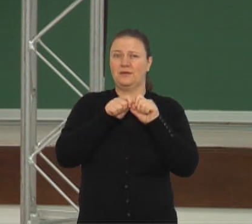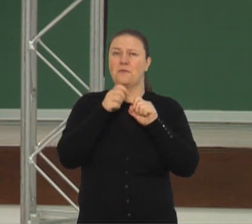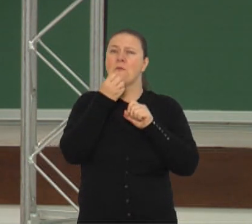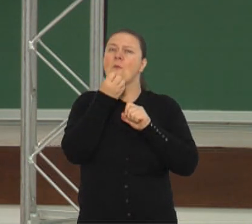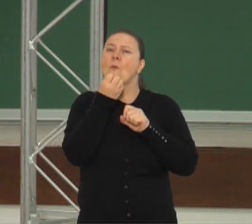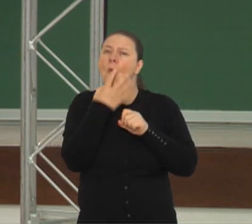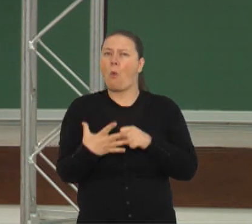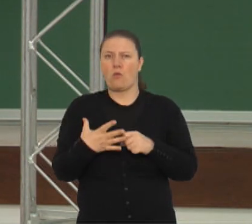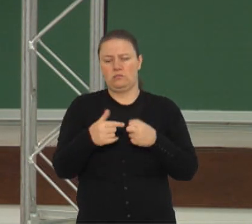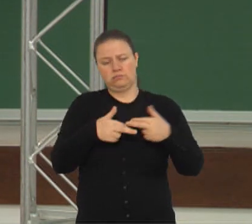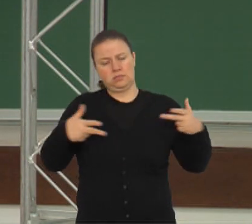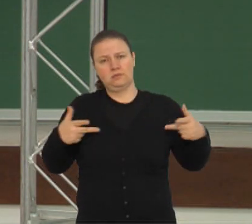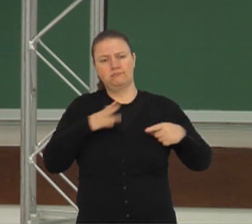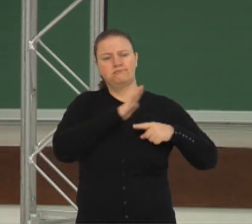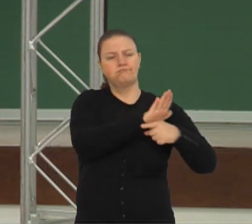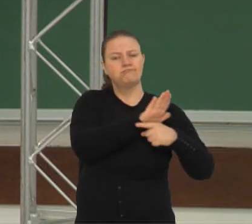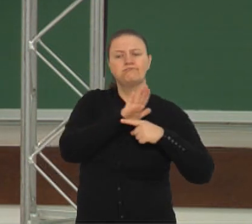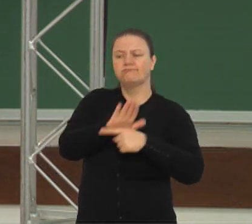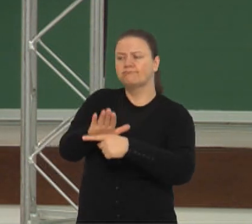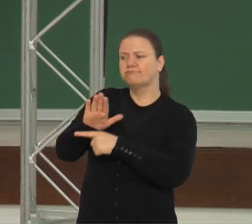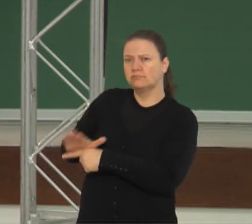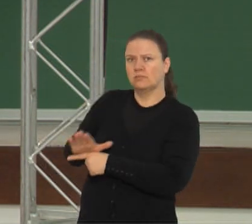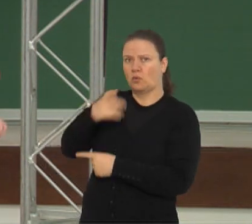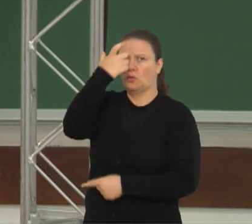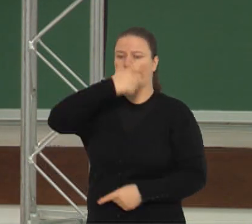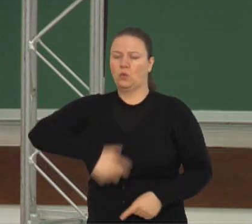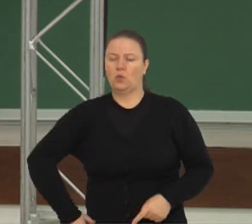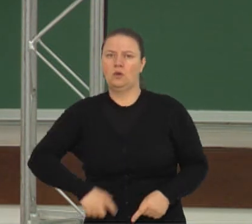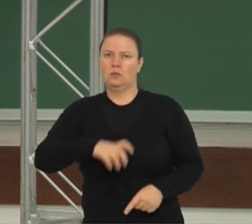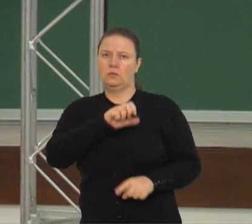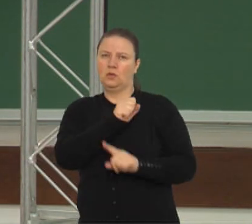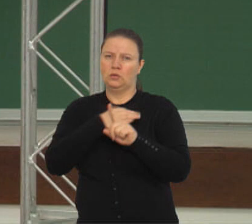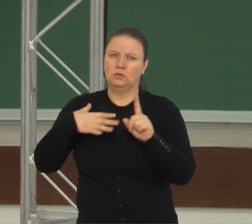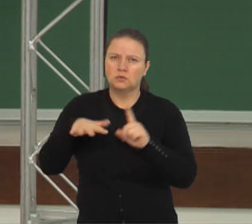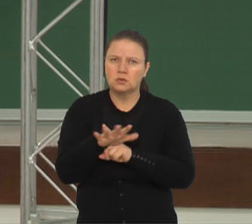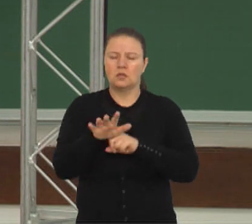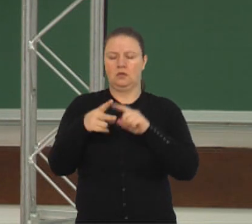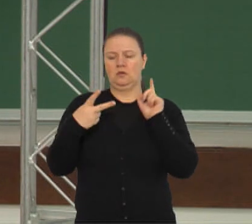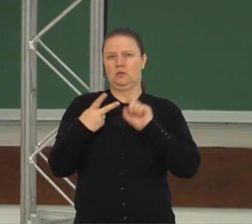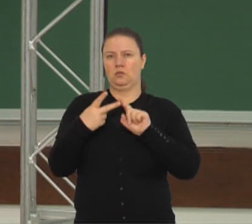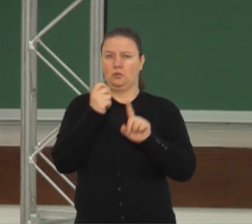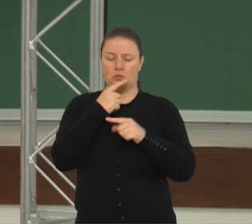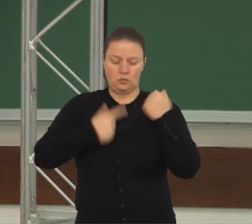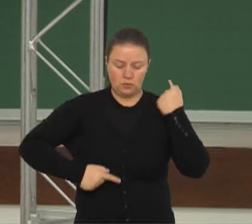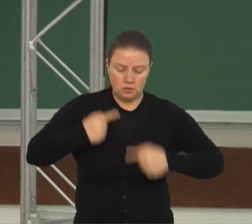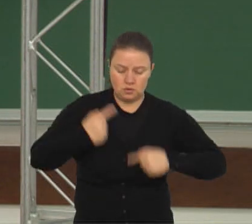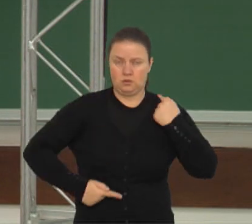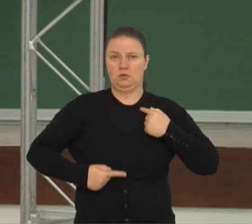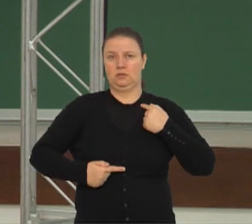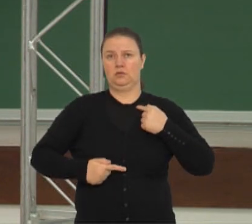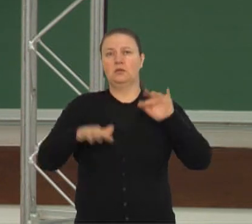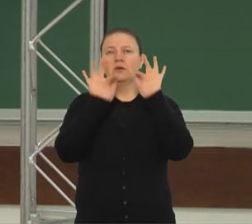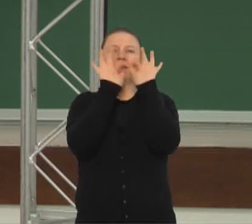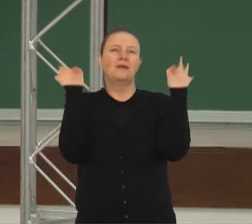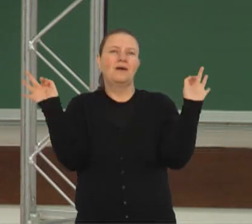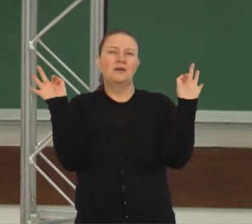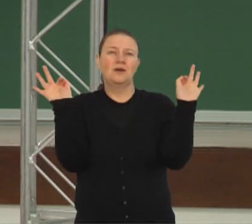é um ser social e político. Daí a frase dele, ninguém é feliz sozinho.